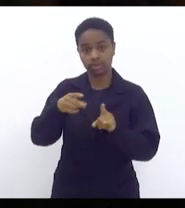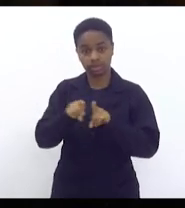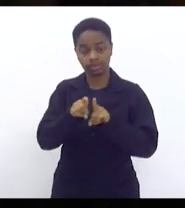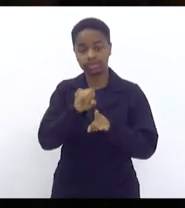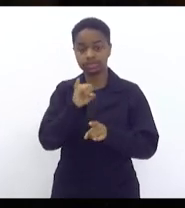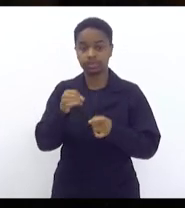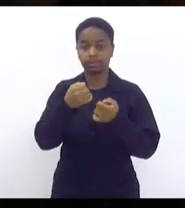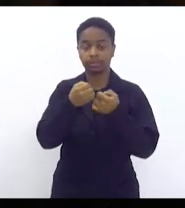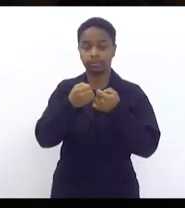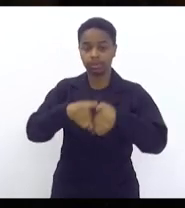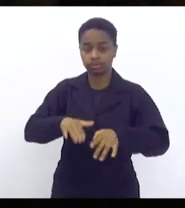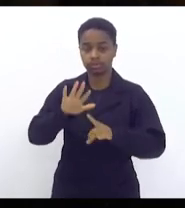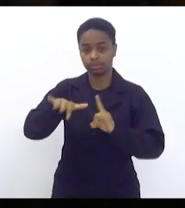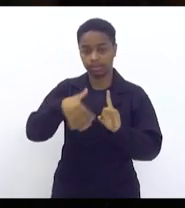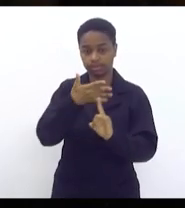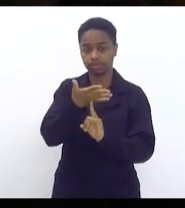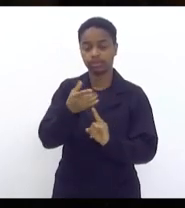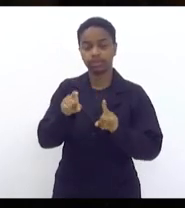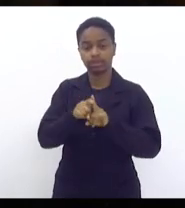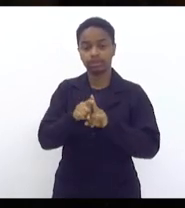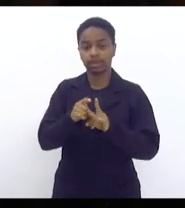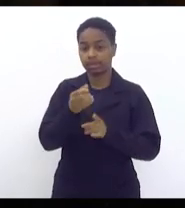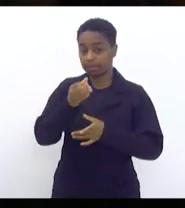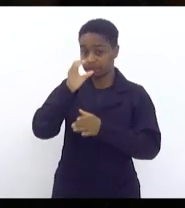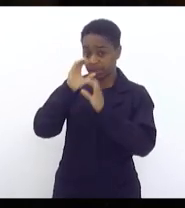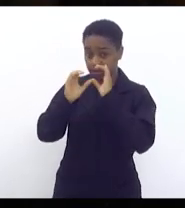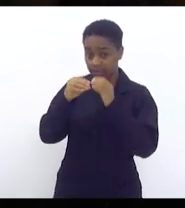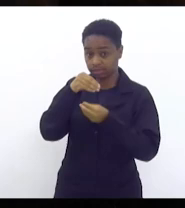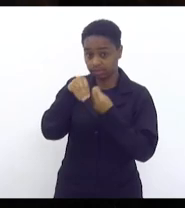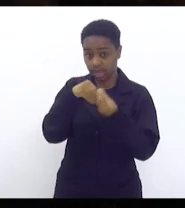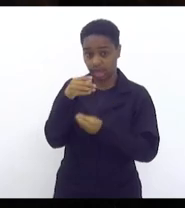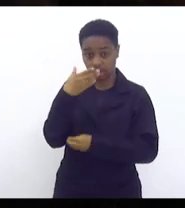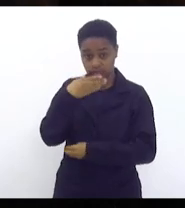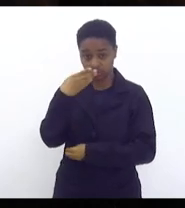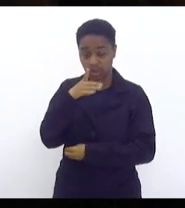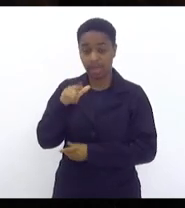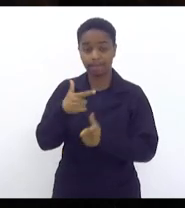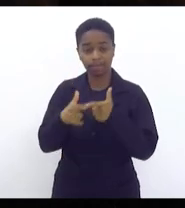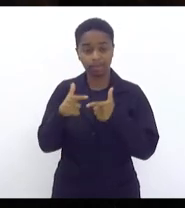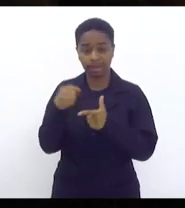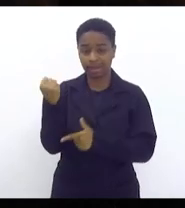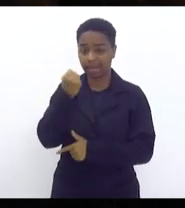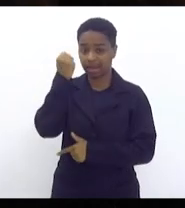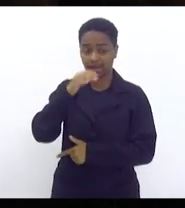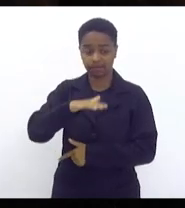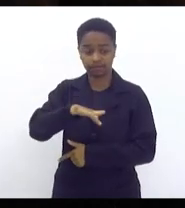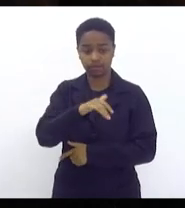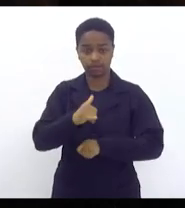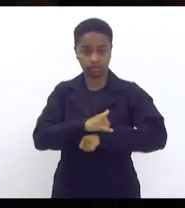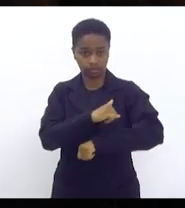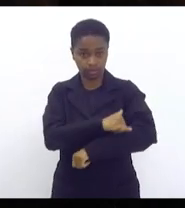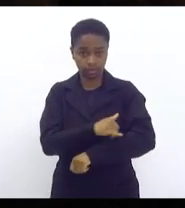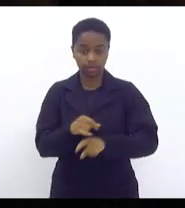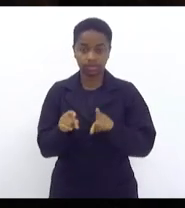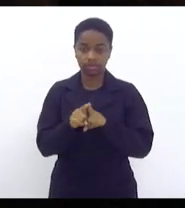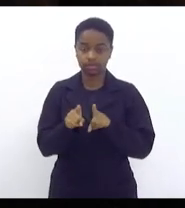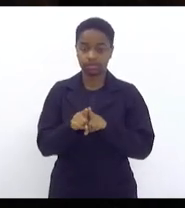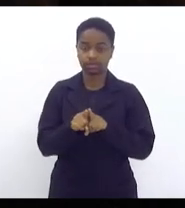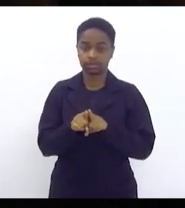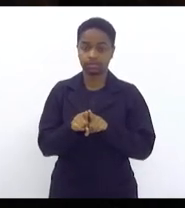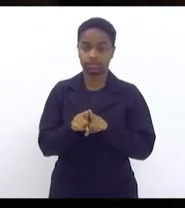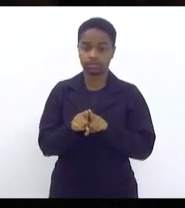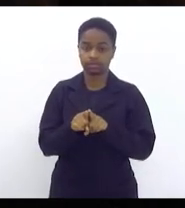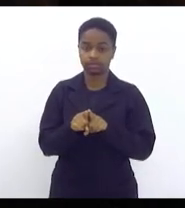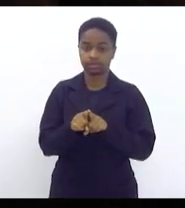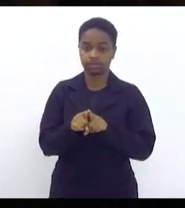ambiente, e as bebidas açucaradas são um dos problemas graves para a obesidade e a